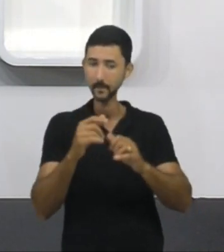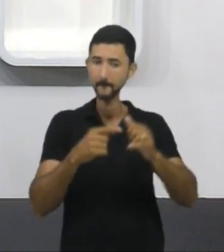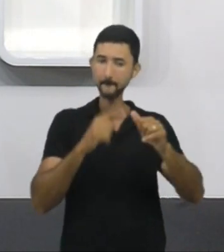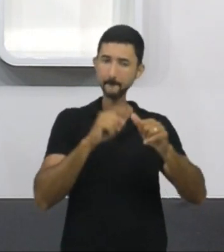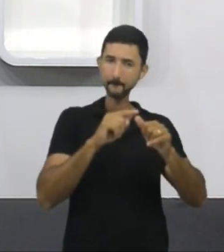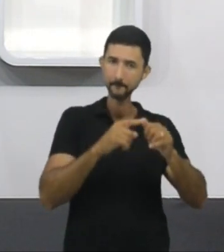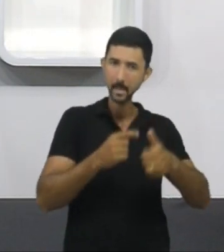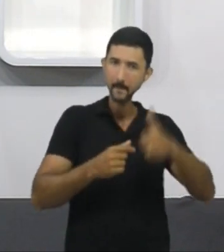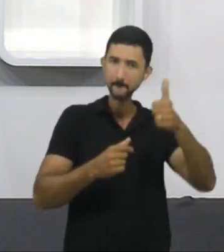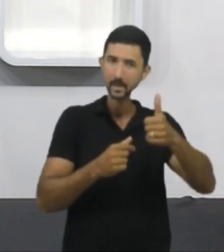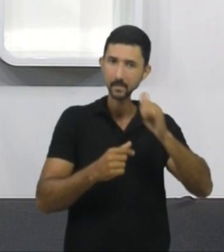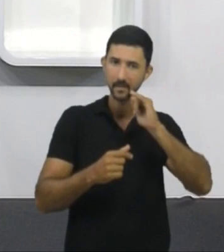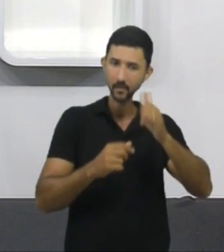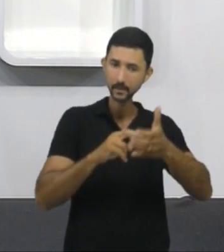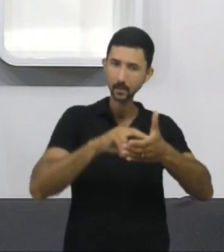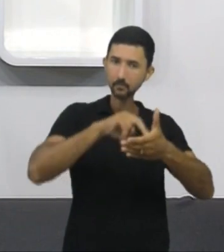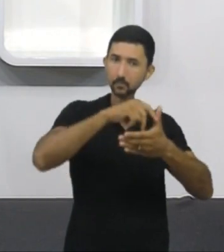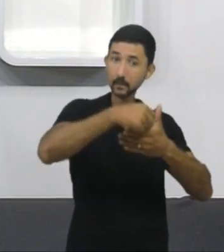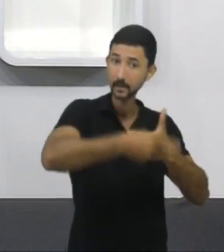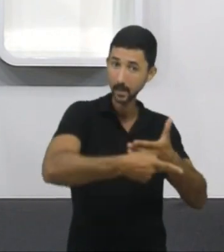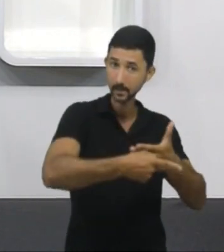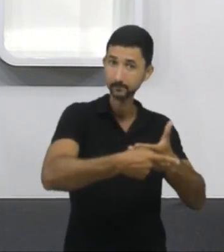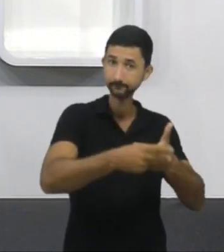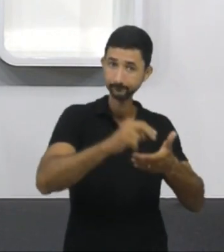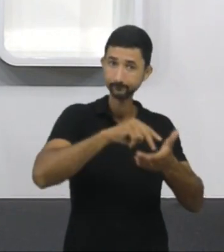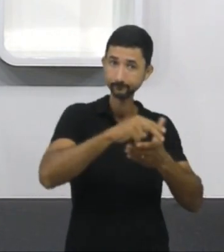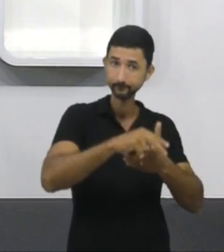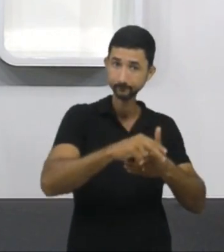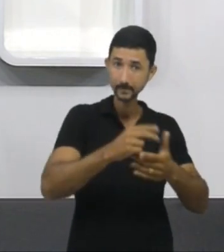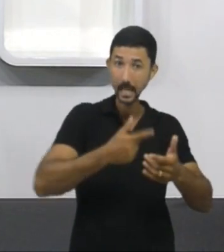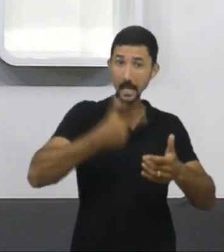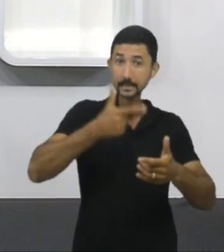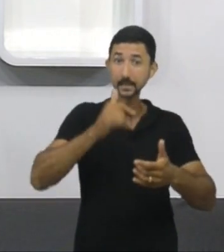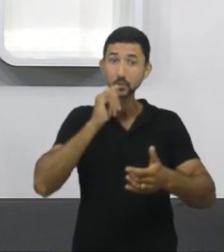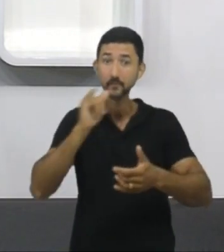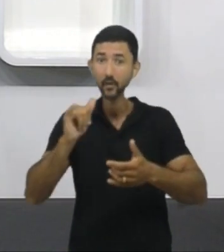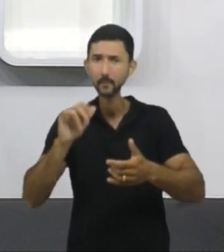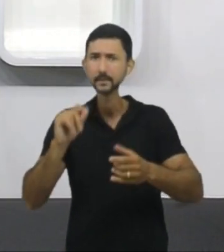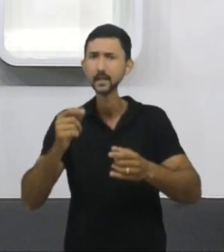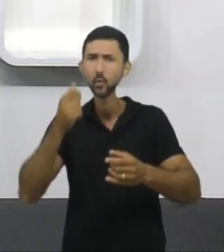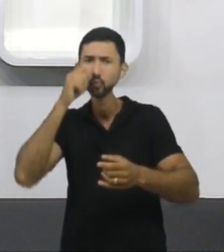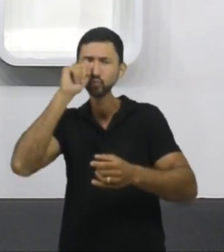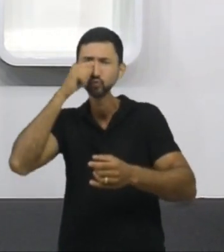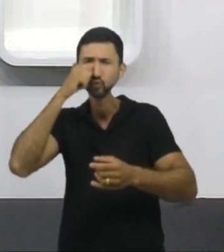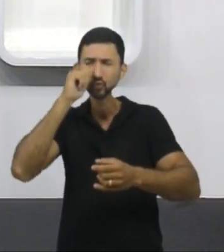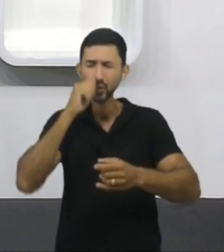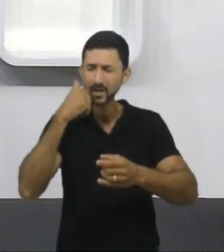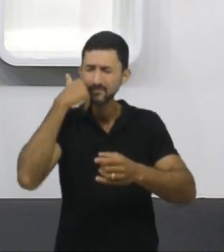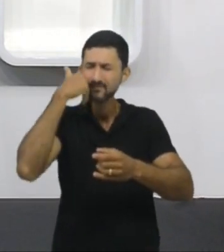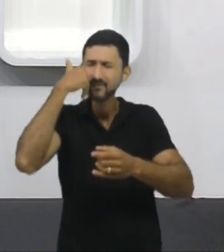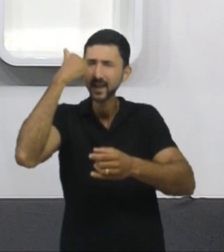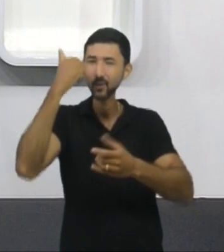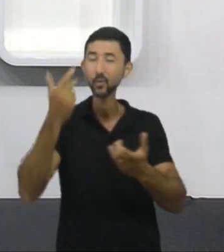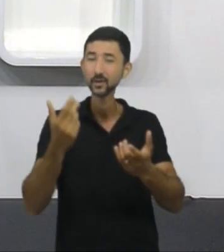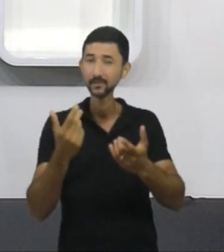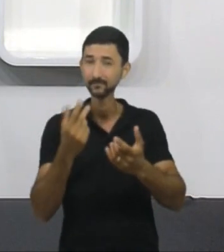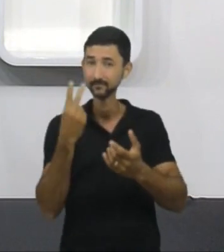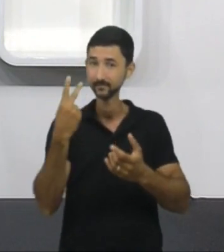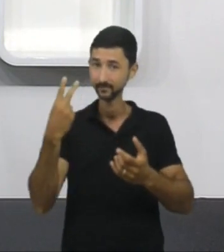informação que você deu. Então, eu caí, primeira informação, segunda informação, e chorei de tanta